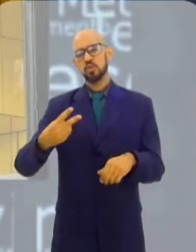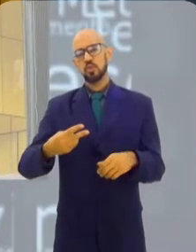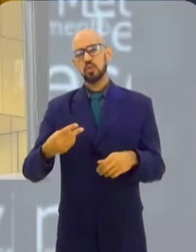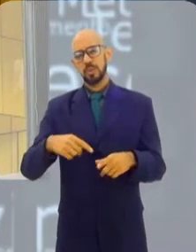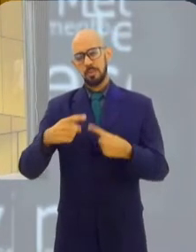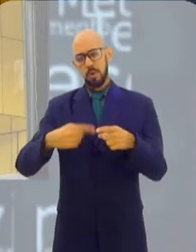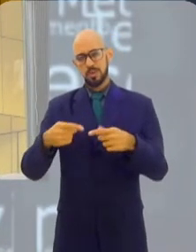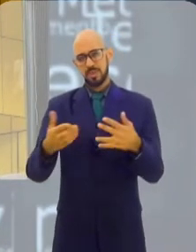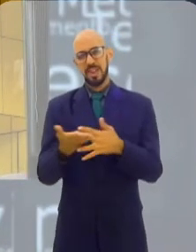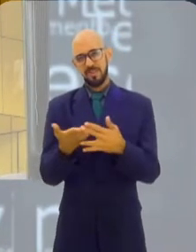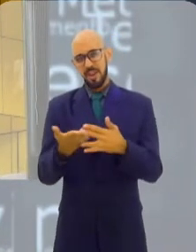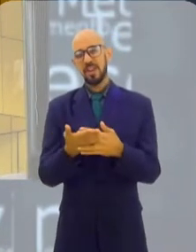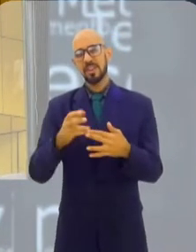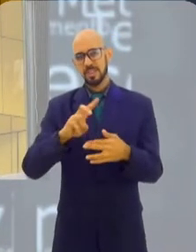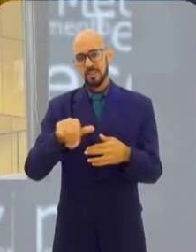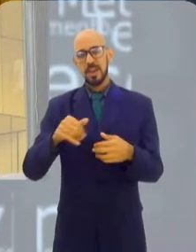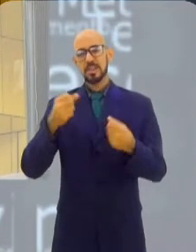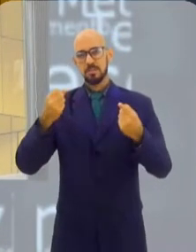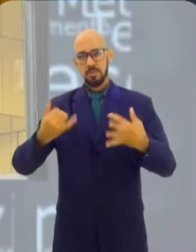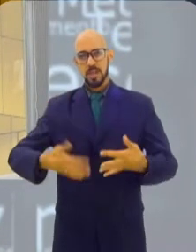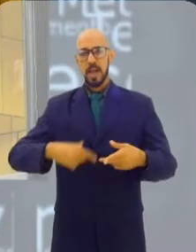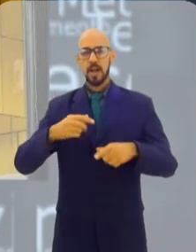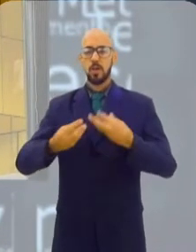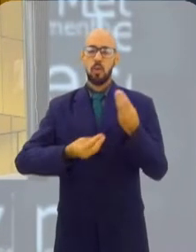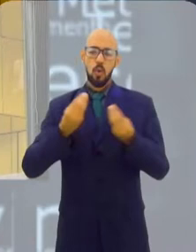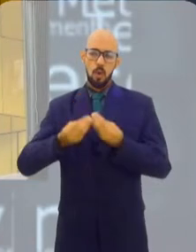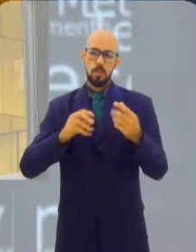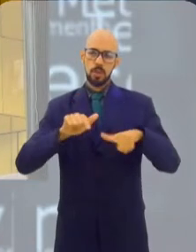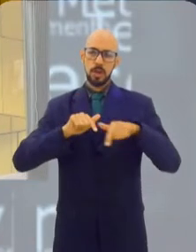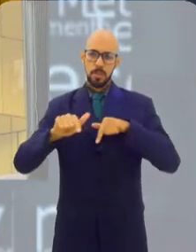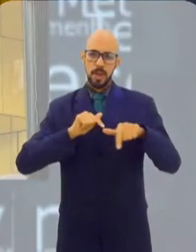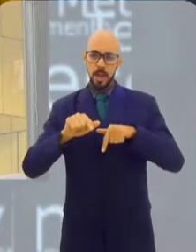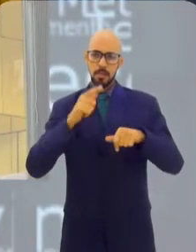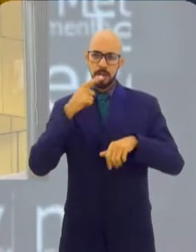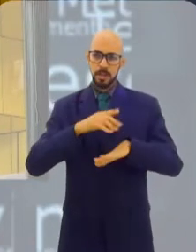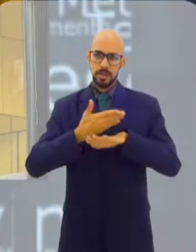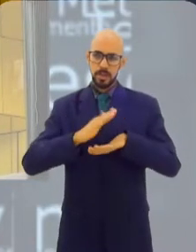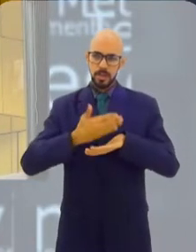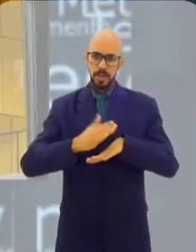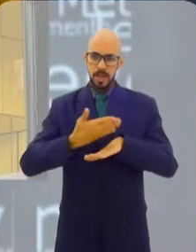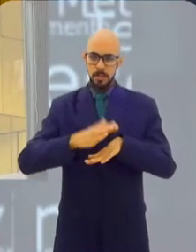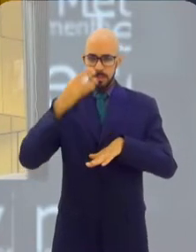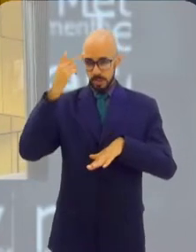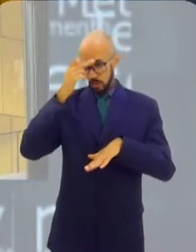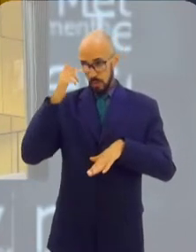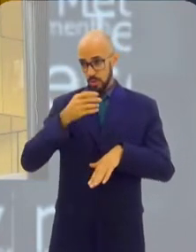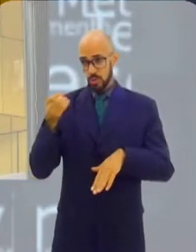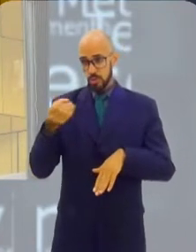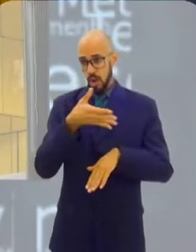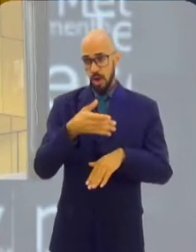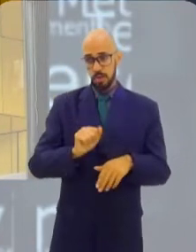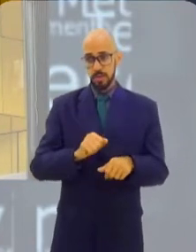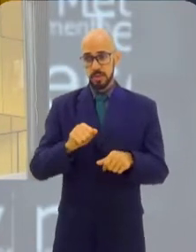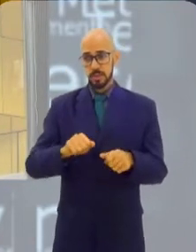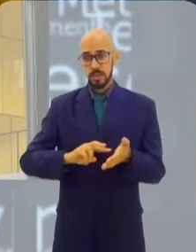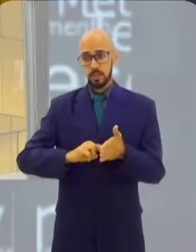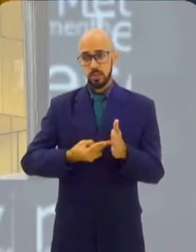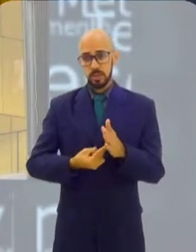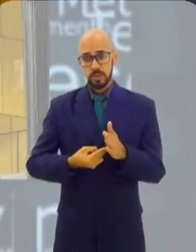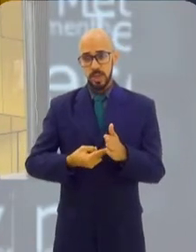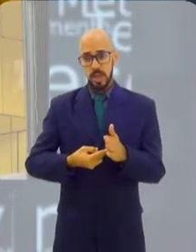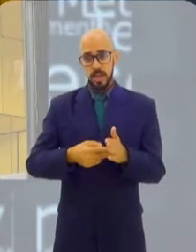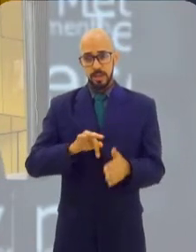bloco falar que é de Formação né como é que a gente trabalha com essas informações para formar pessoas novas e